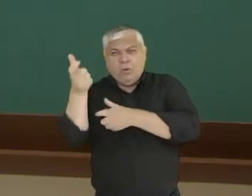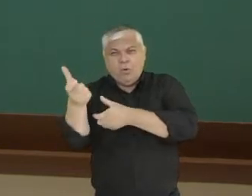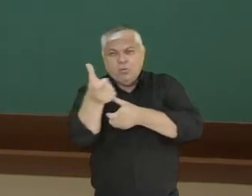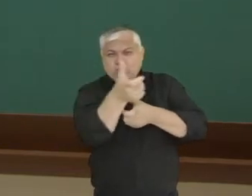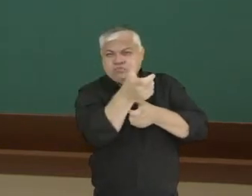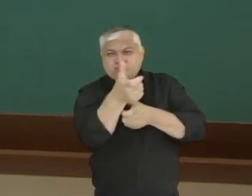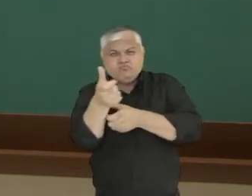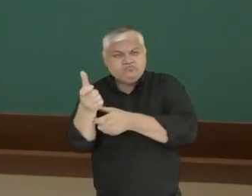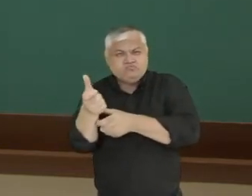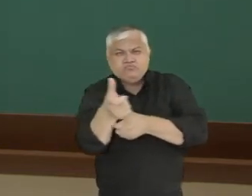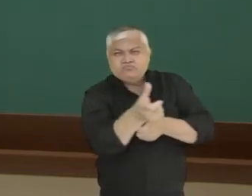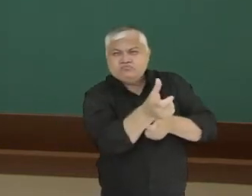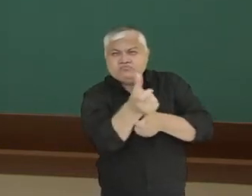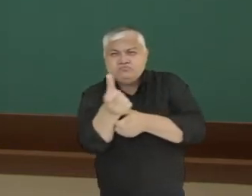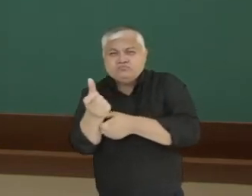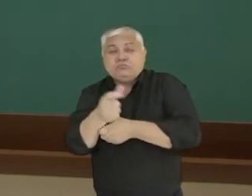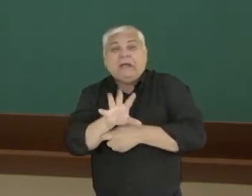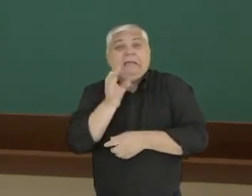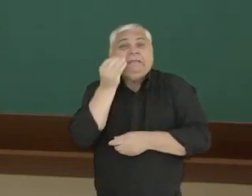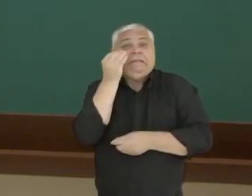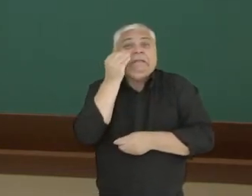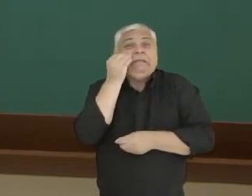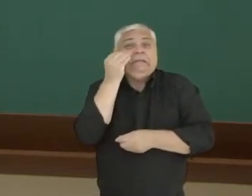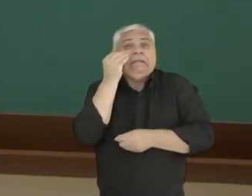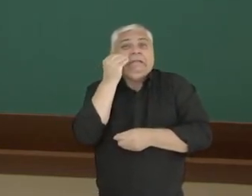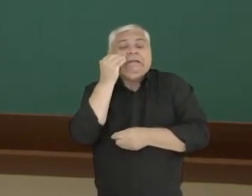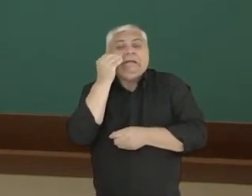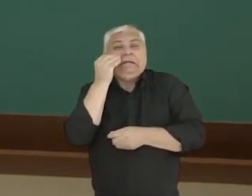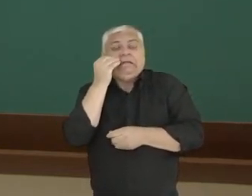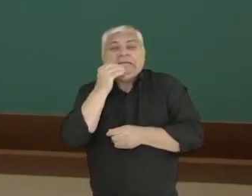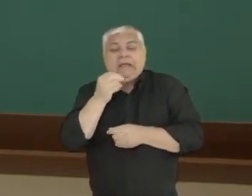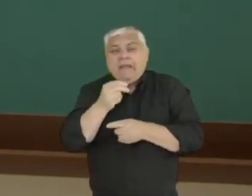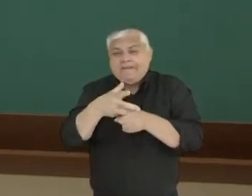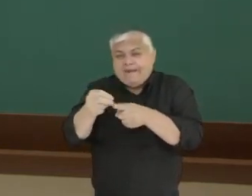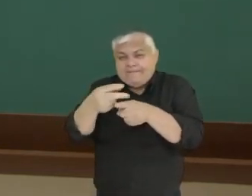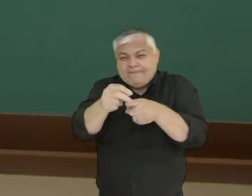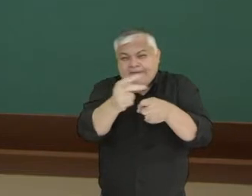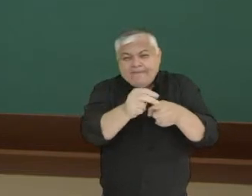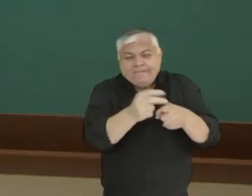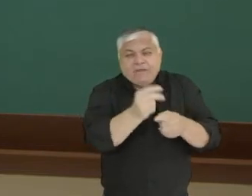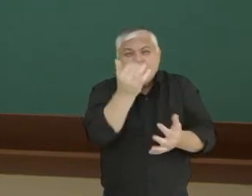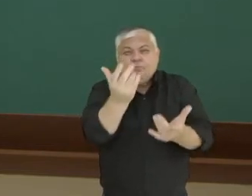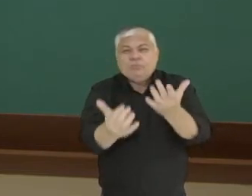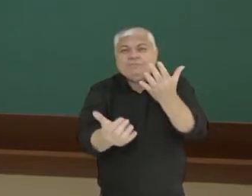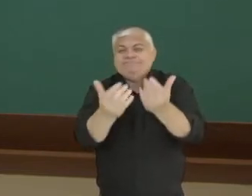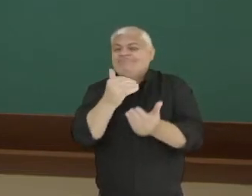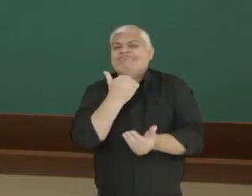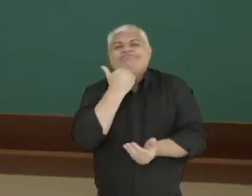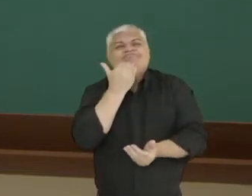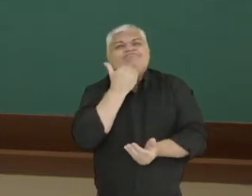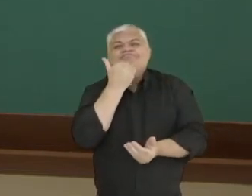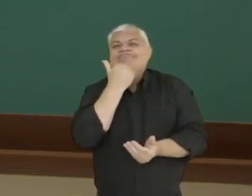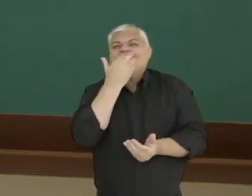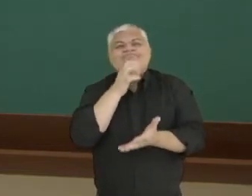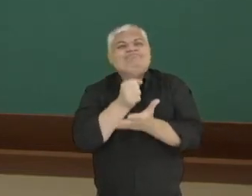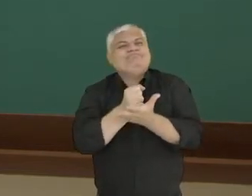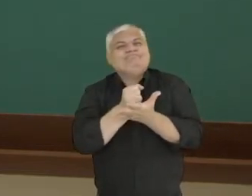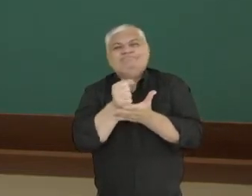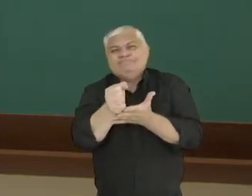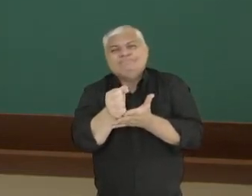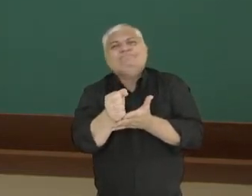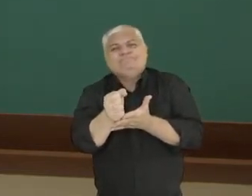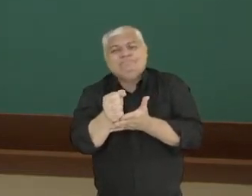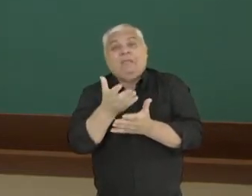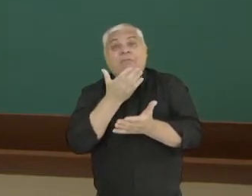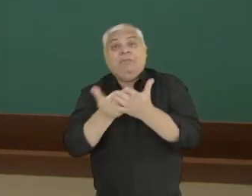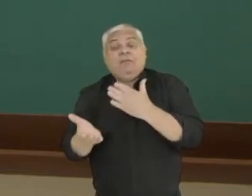brigadistas vieram a tentar combater esse foco de incêndio, mas algumas áreas acabaram sendo danificadas e a